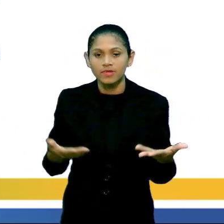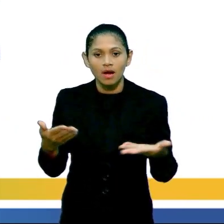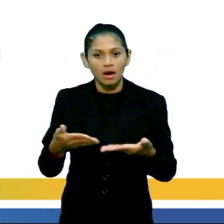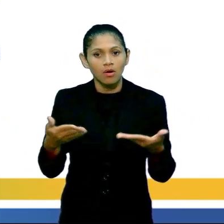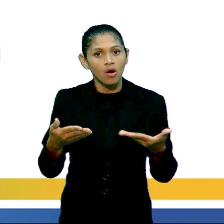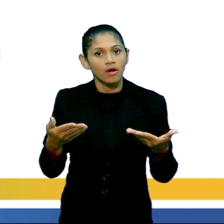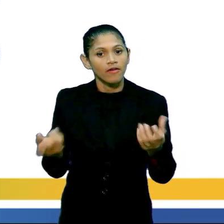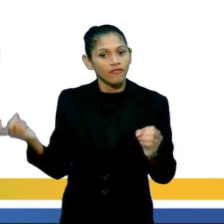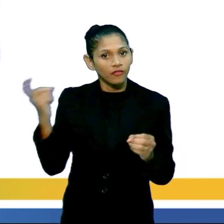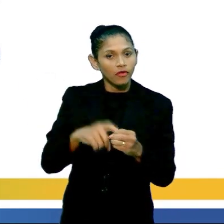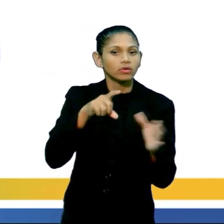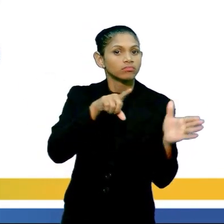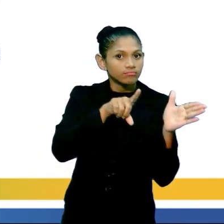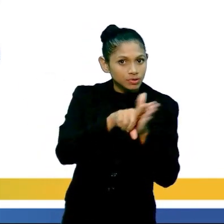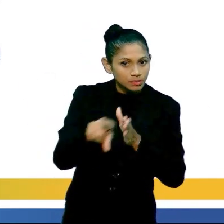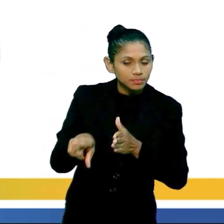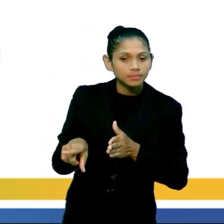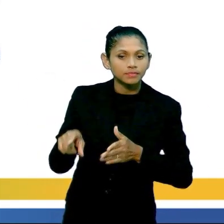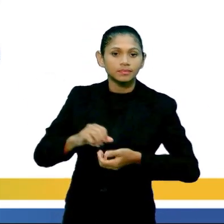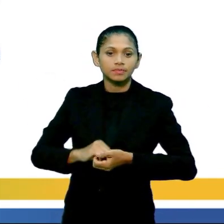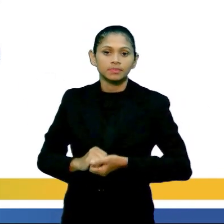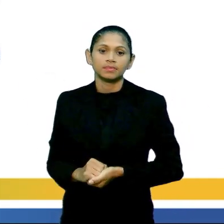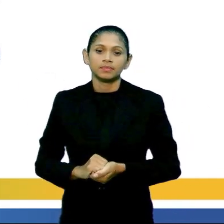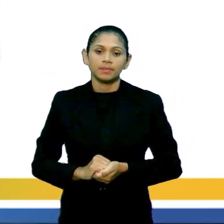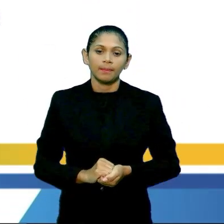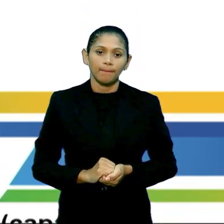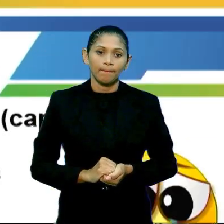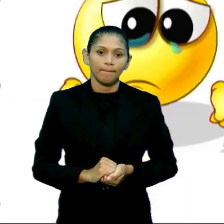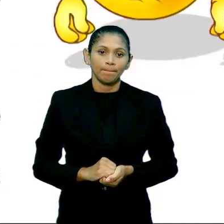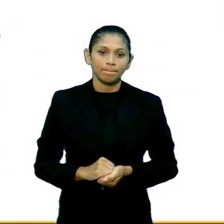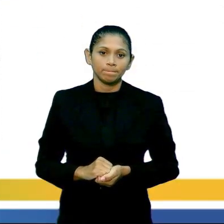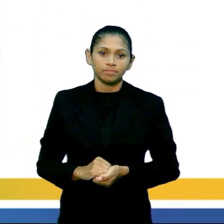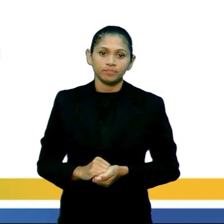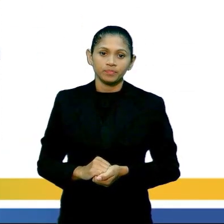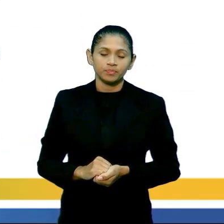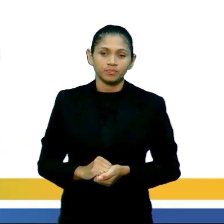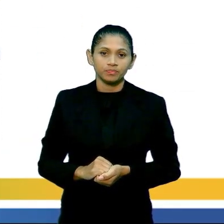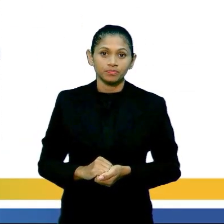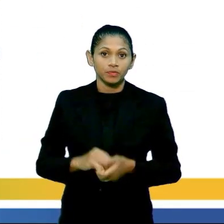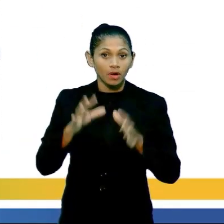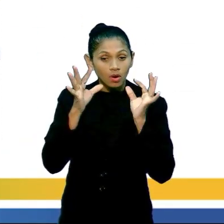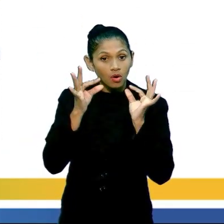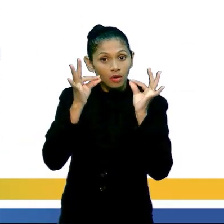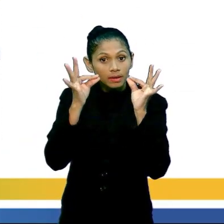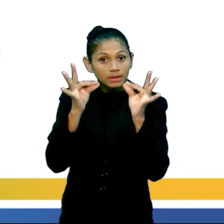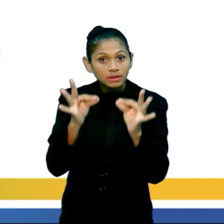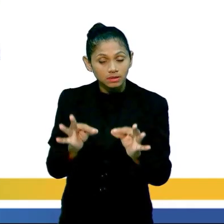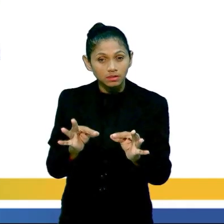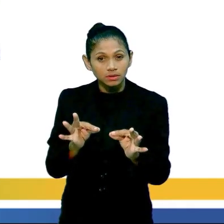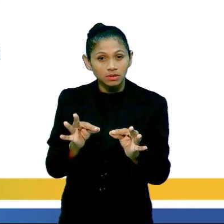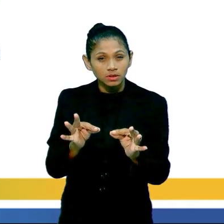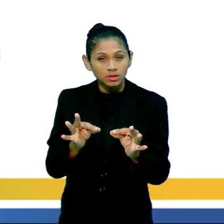né, um pouco dentro da função poética. Então, galera, observem que buscar entender um